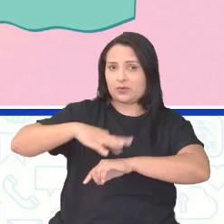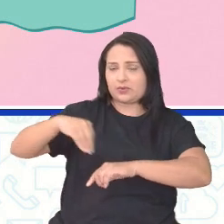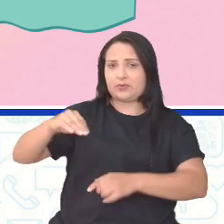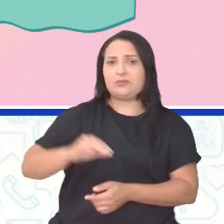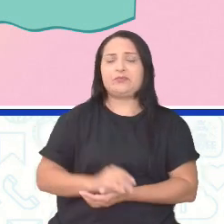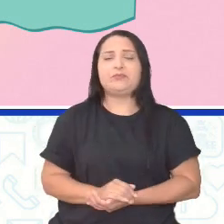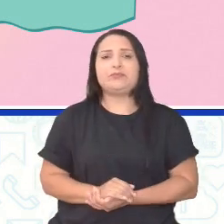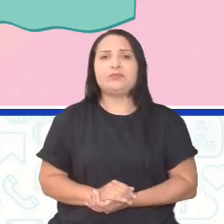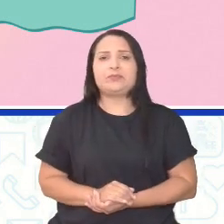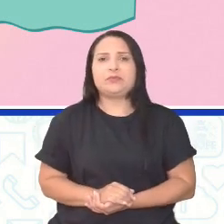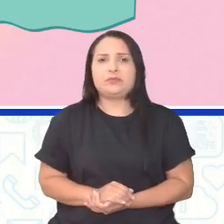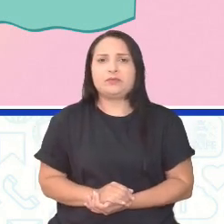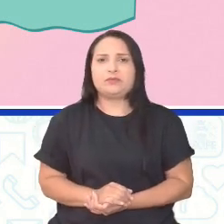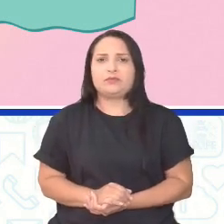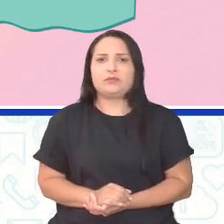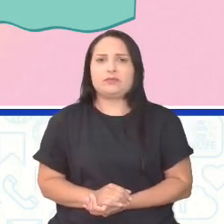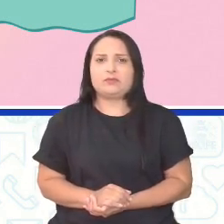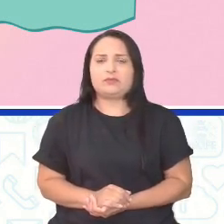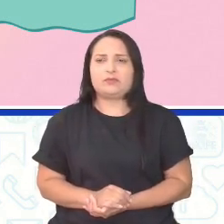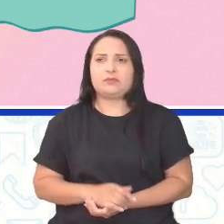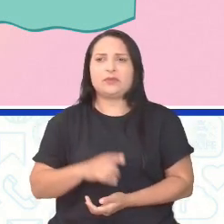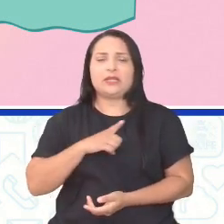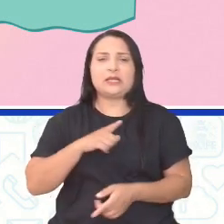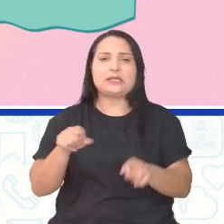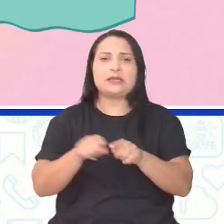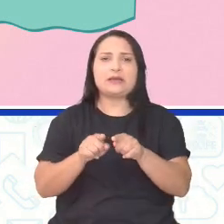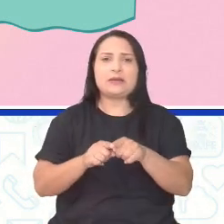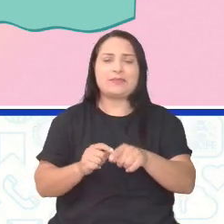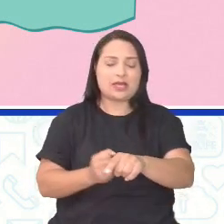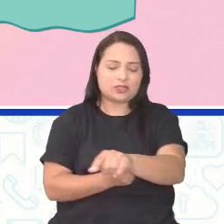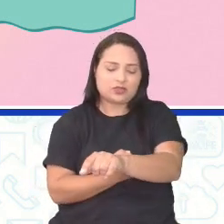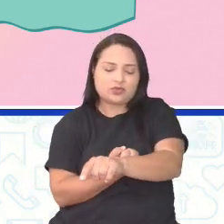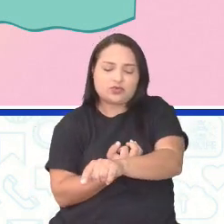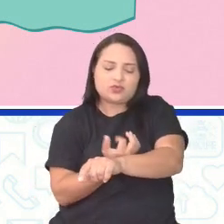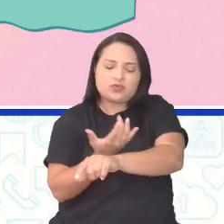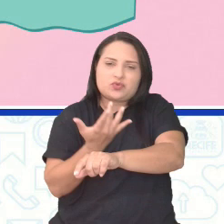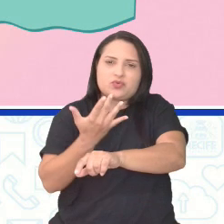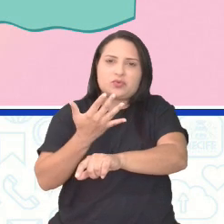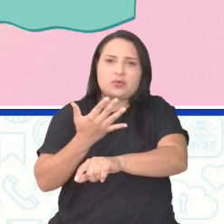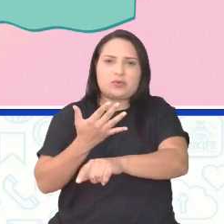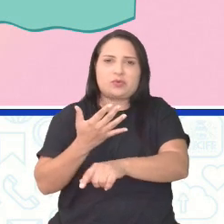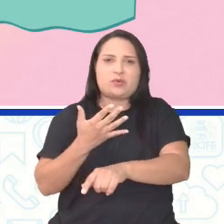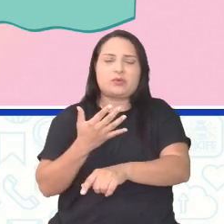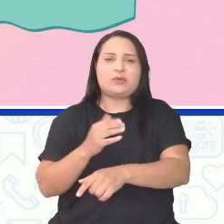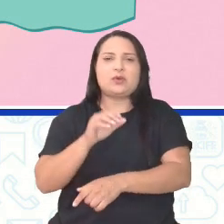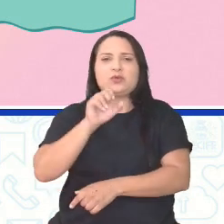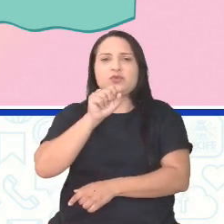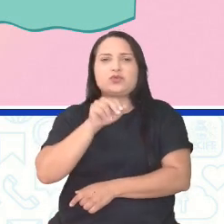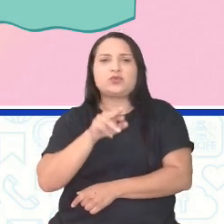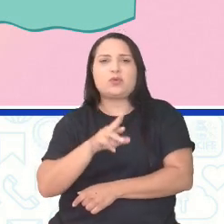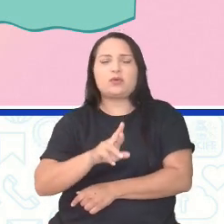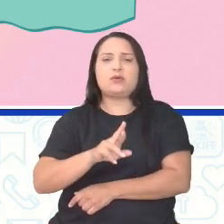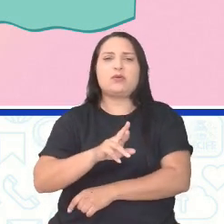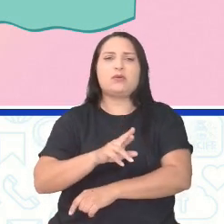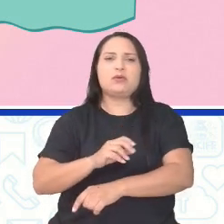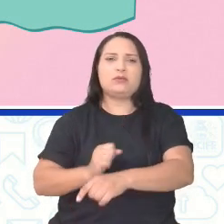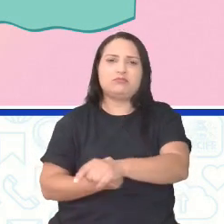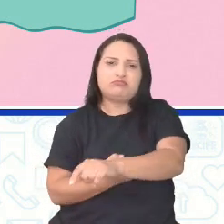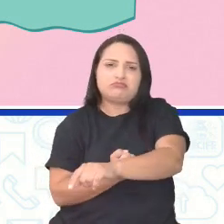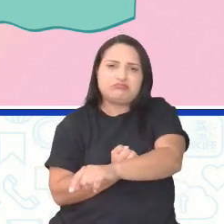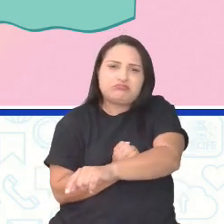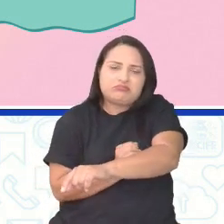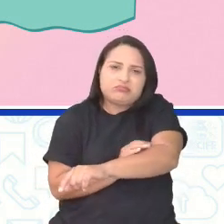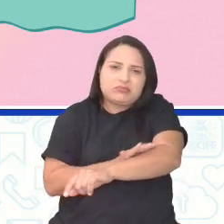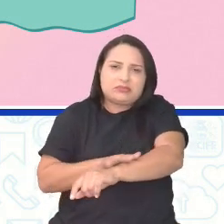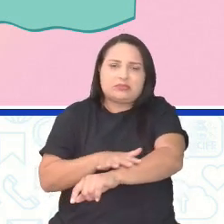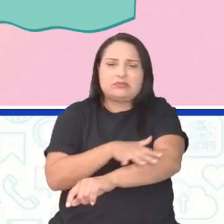também da transpiração. Por isso que a gente diz que esse pedacinho só, eu vou ter vários tipos de tecido.